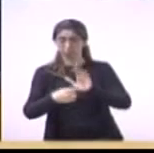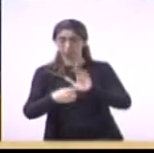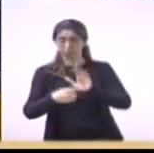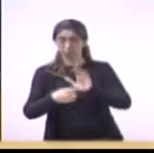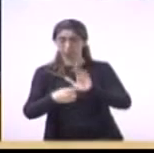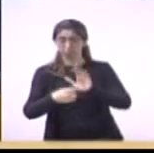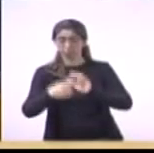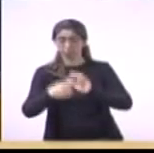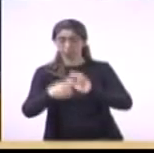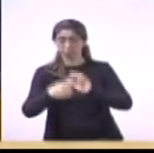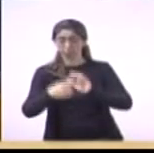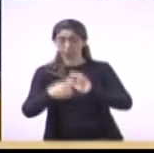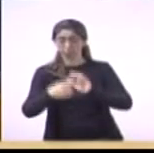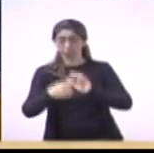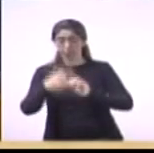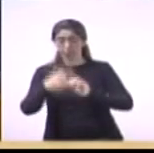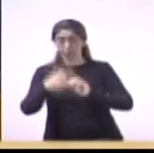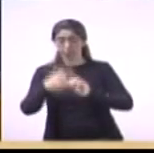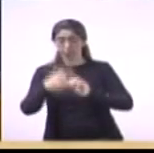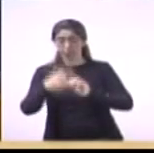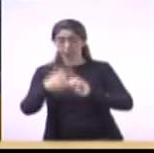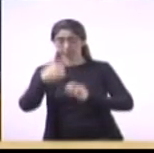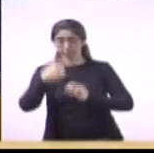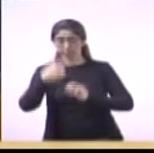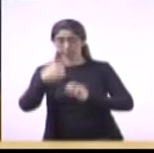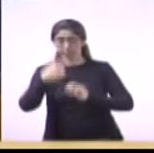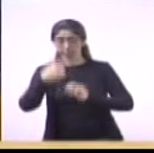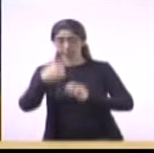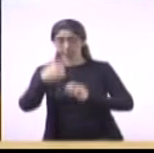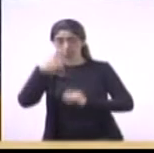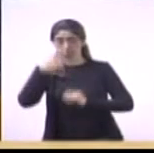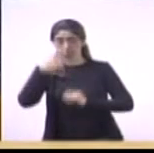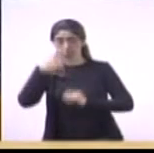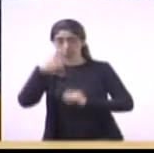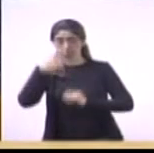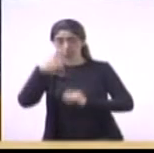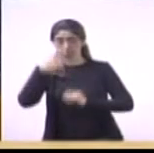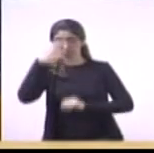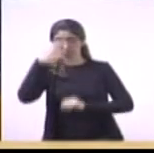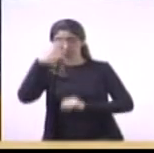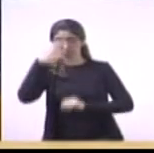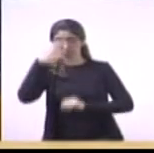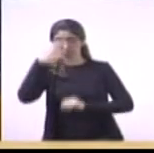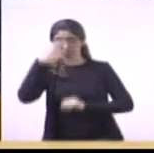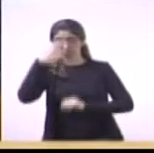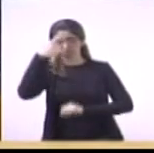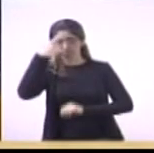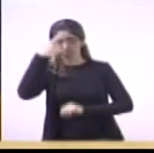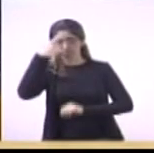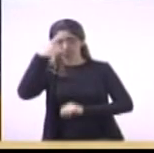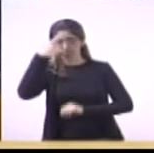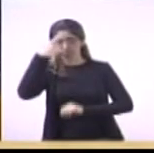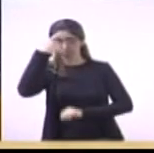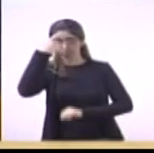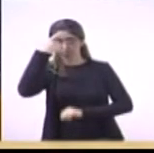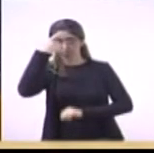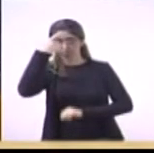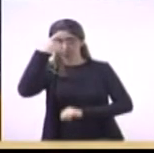secretária estão de parabéns pelo plano que foi montado, inclusive pelo curto tempo que tiveram para montar este plano.